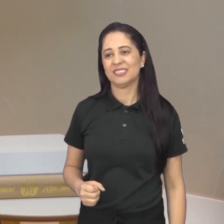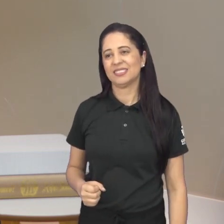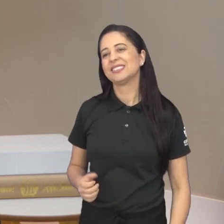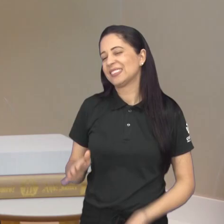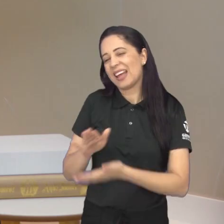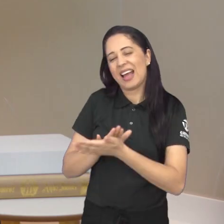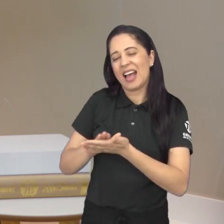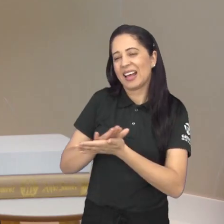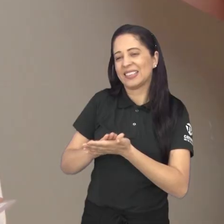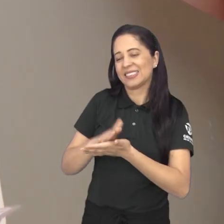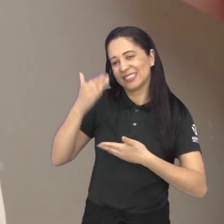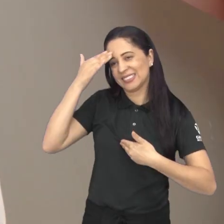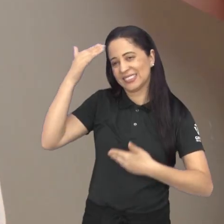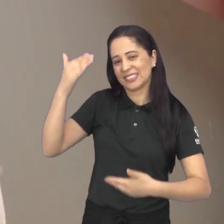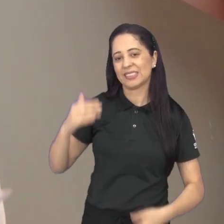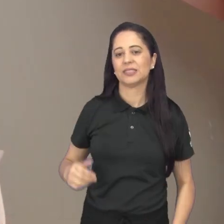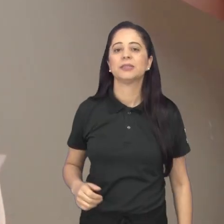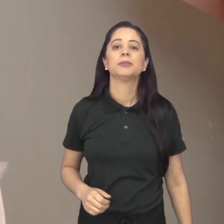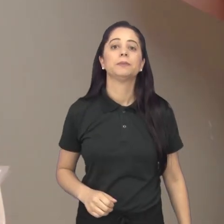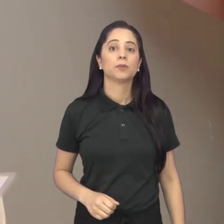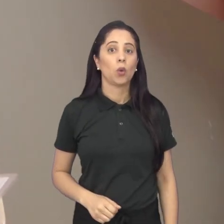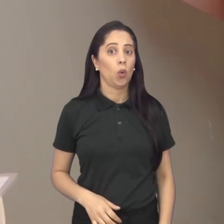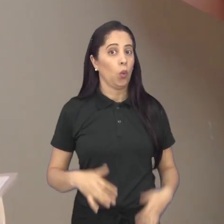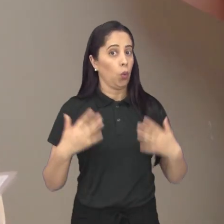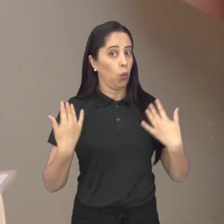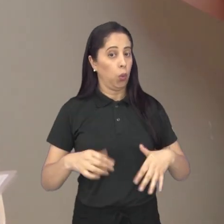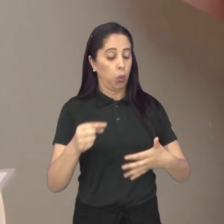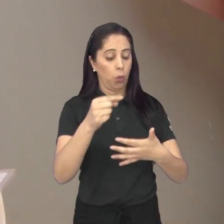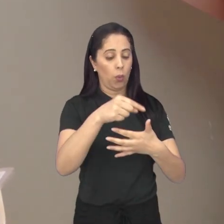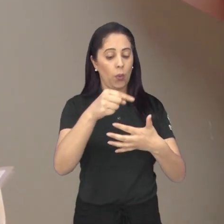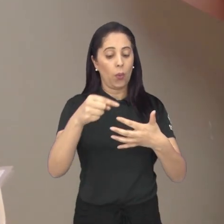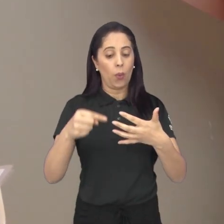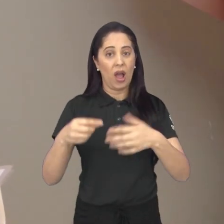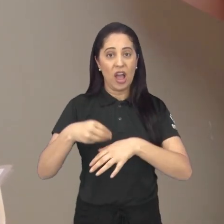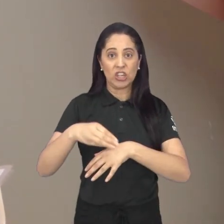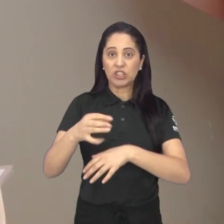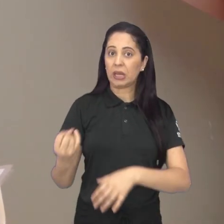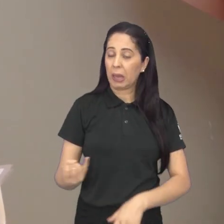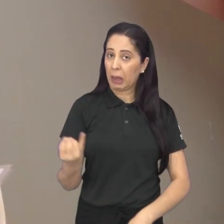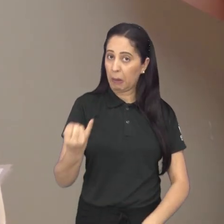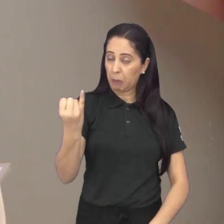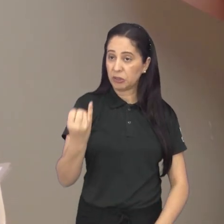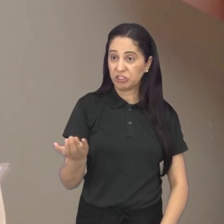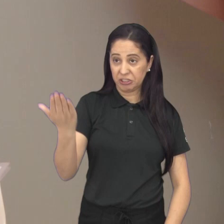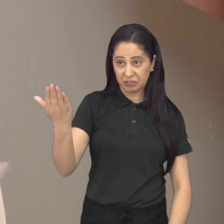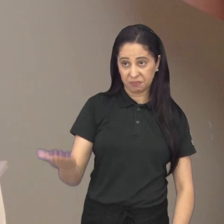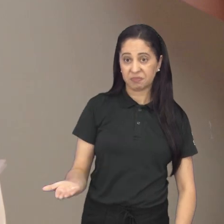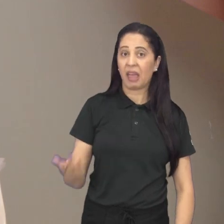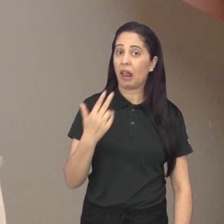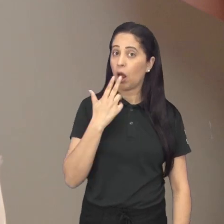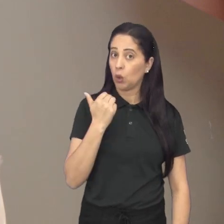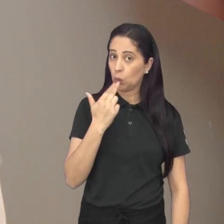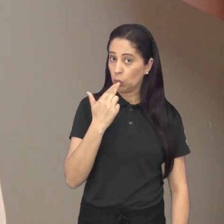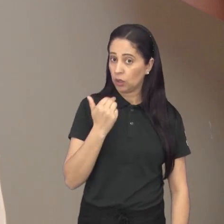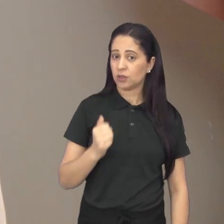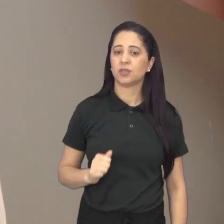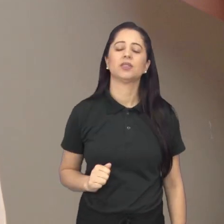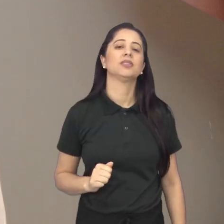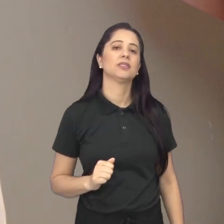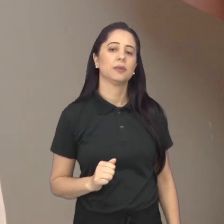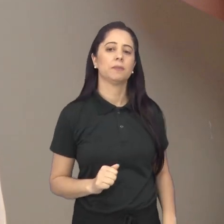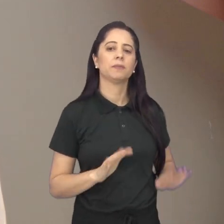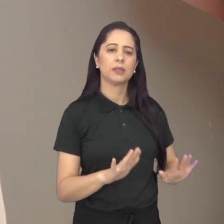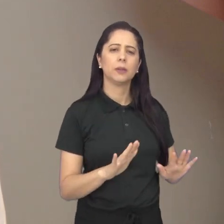eu que agradeço. Quantas dicas importantes nós recebemos da nutricionista. Eu acho que vale a pena a